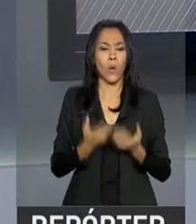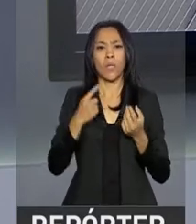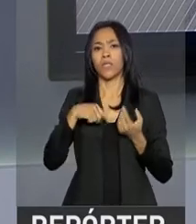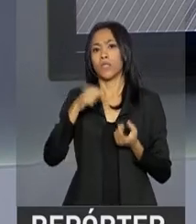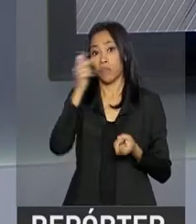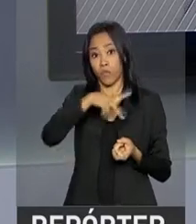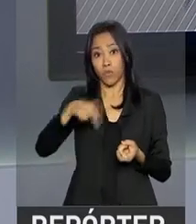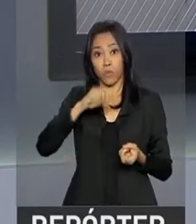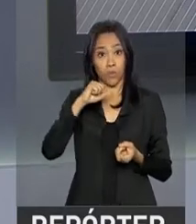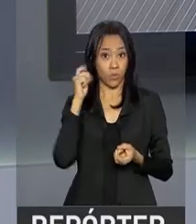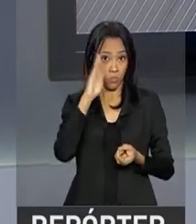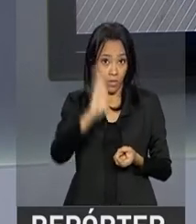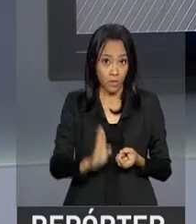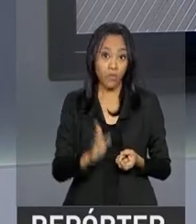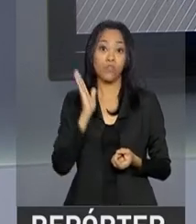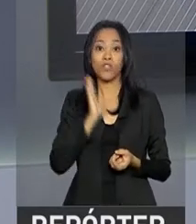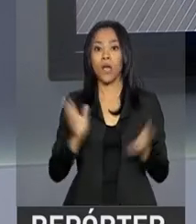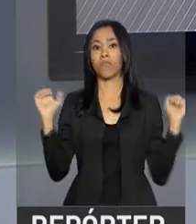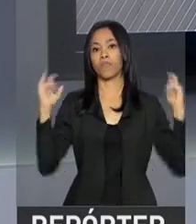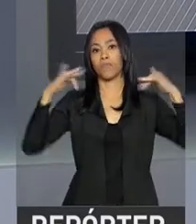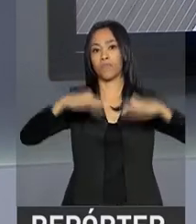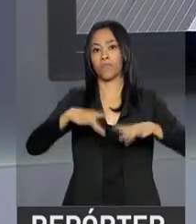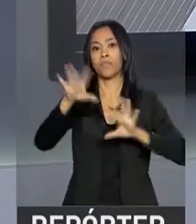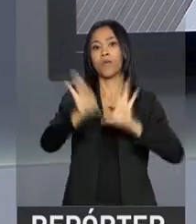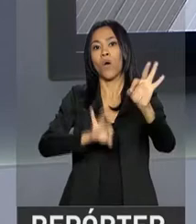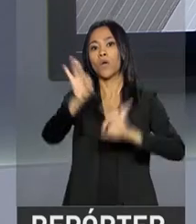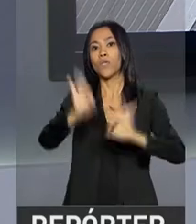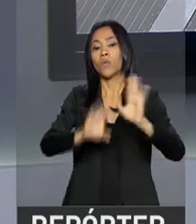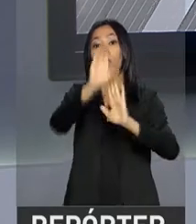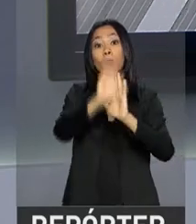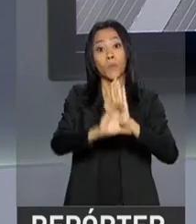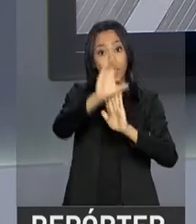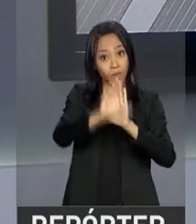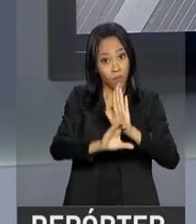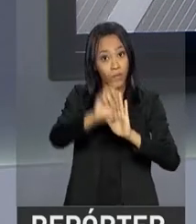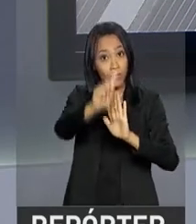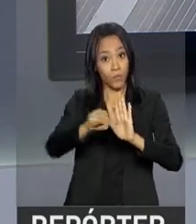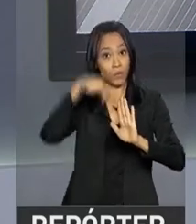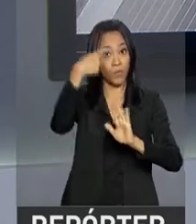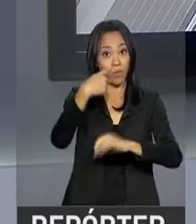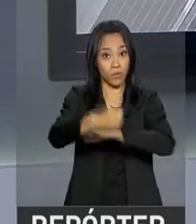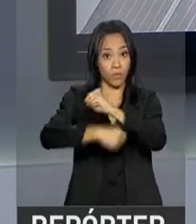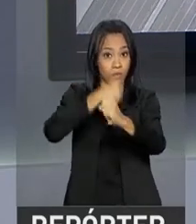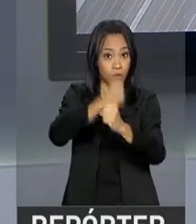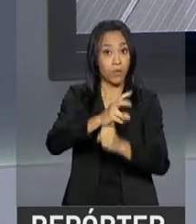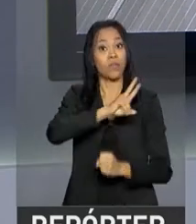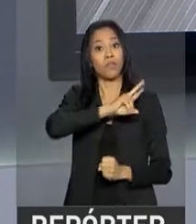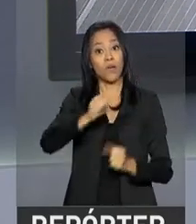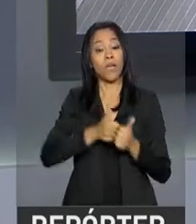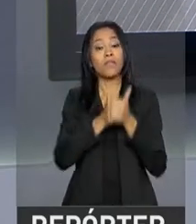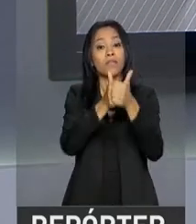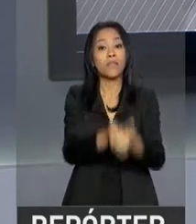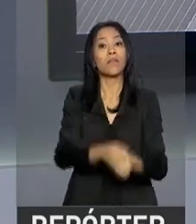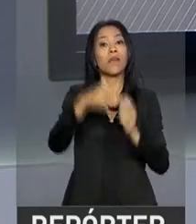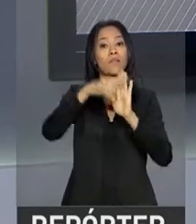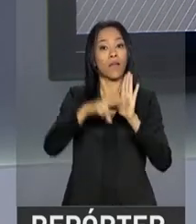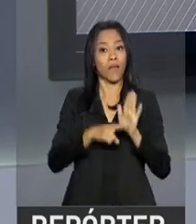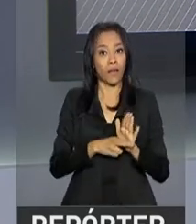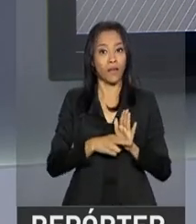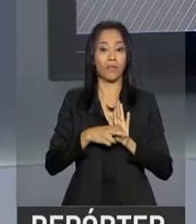já estão se reunindo para elaborar o currículo escolar do próximo ano que vai levar em consideração a base nacional comum